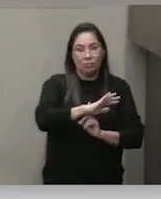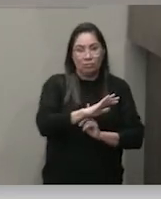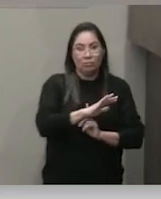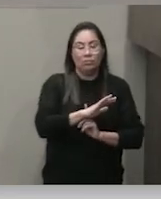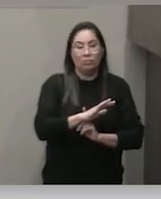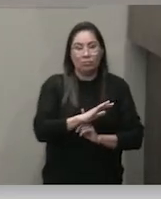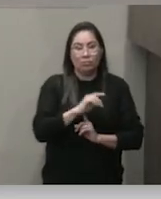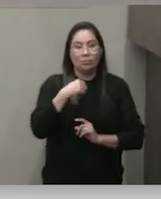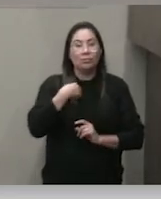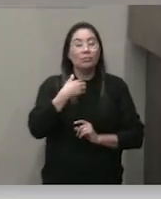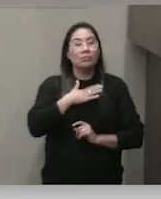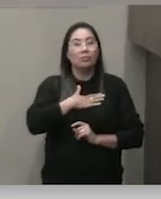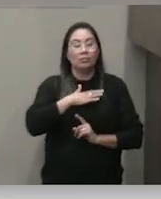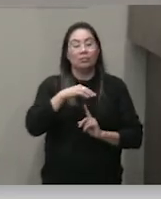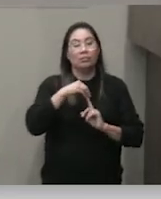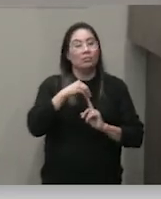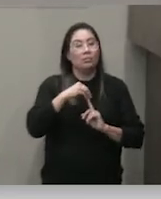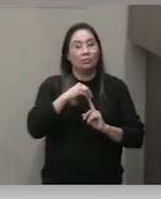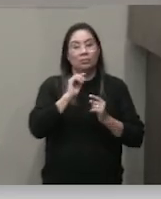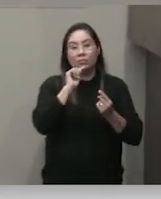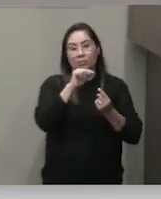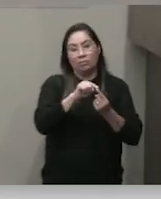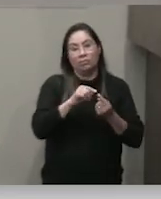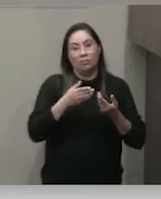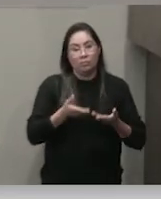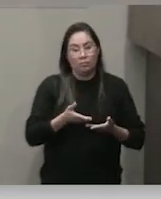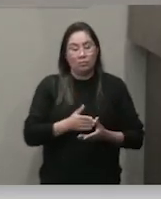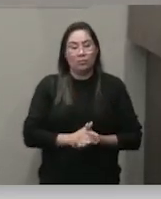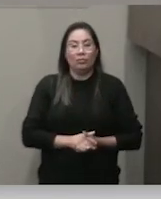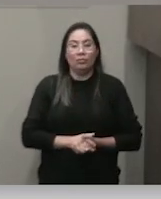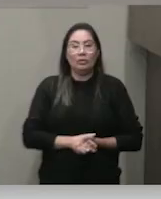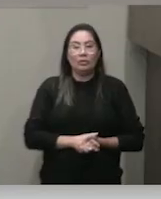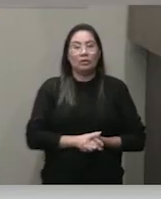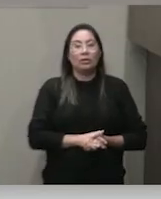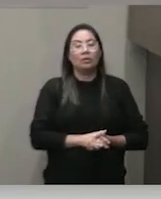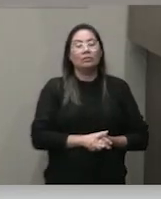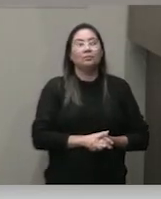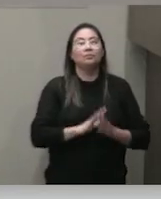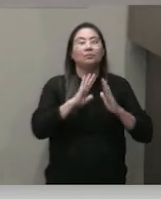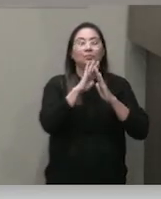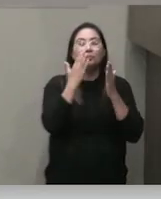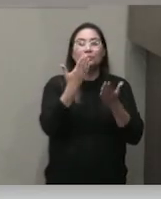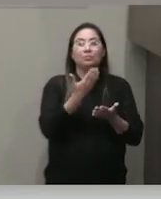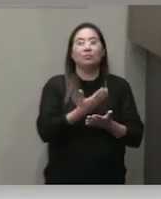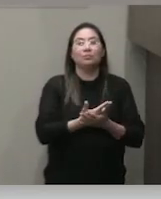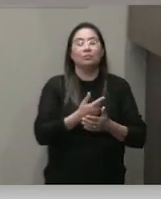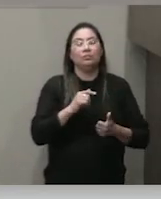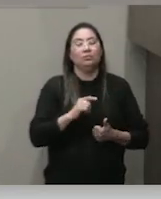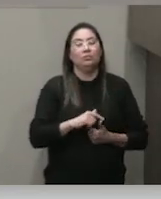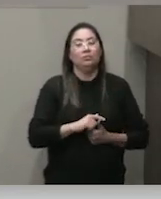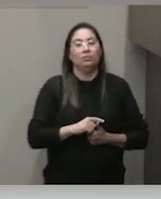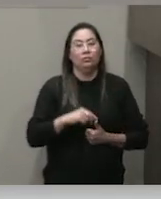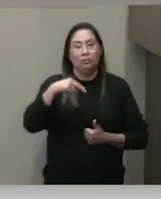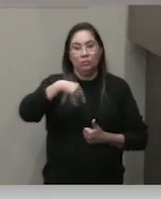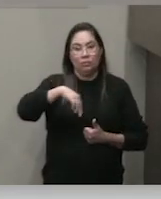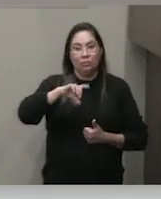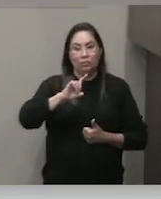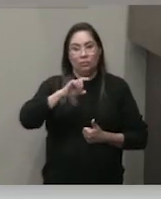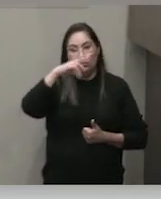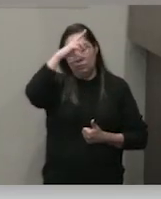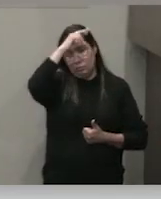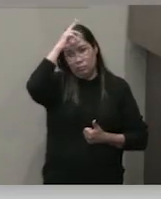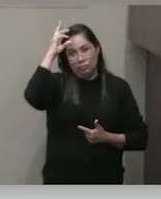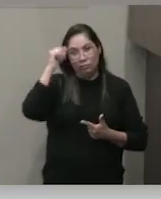dúvida, a principal função da atividade foi essa. Dentre as escolas que se passaram aqui, foi a Escola do Notre Dame Municipal,